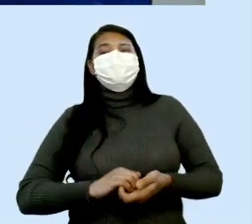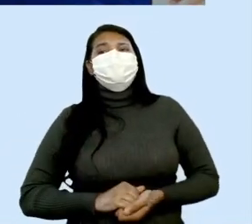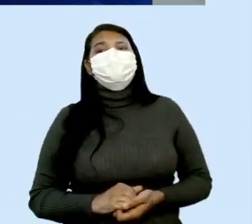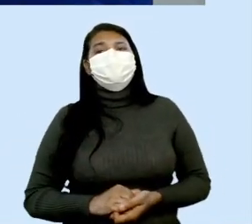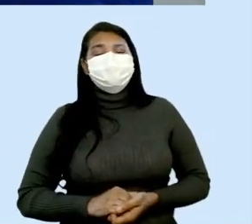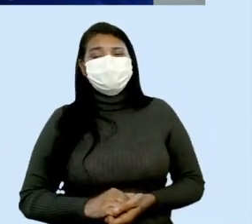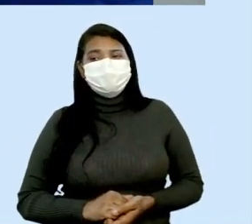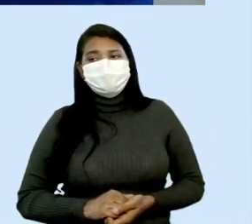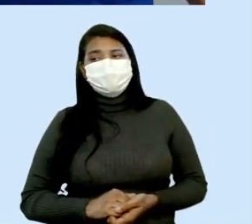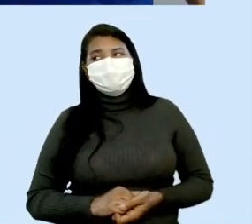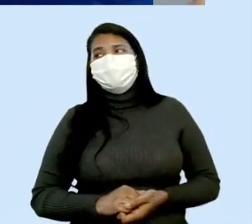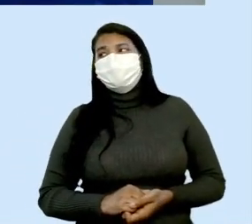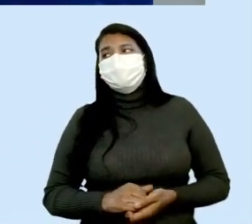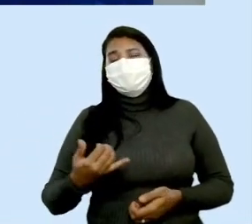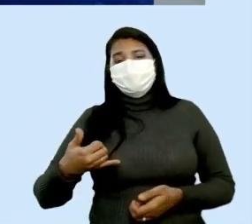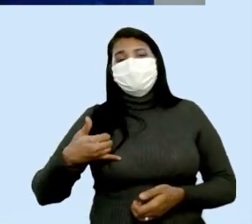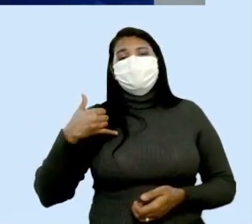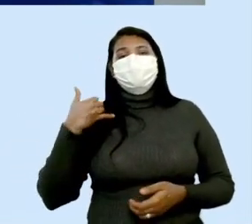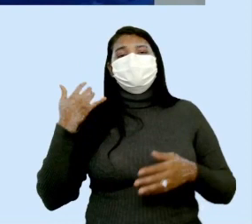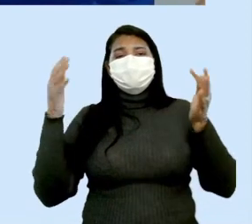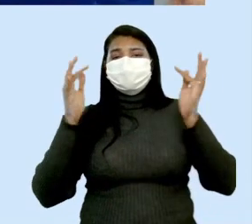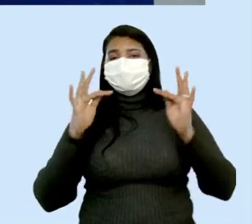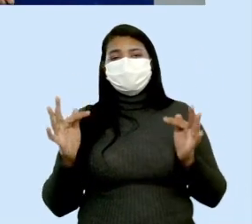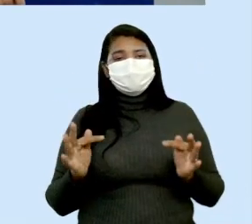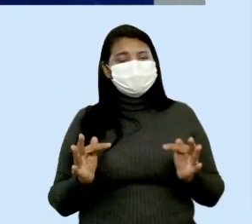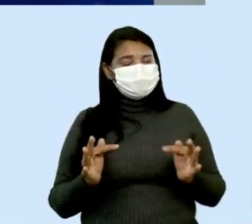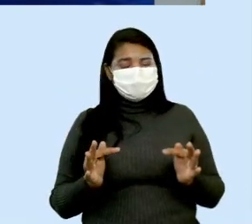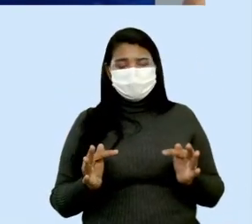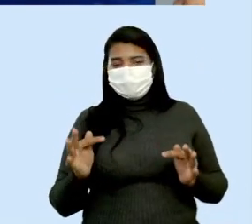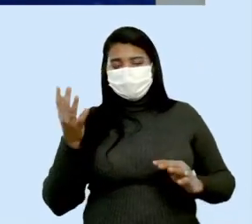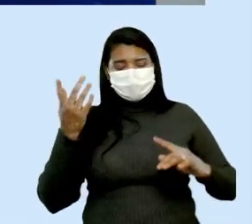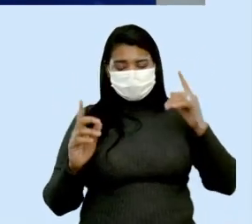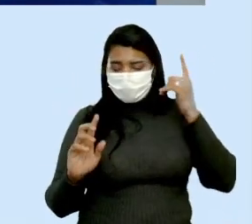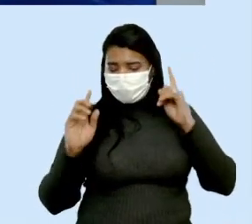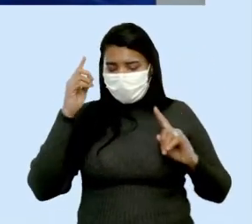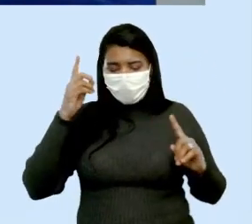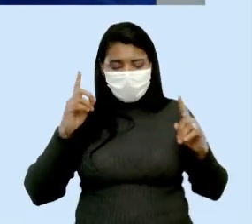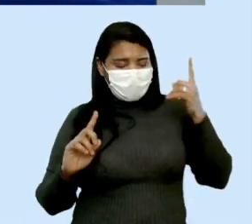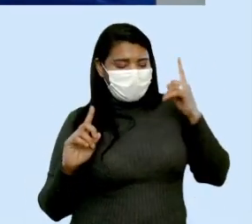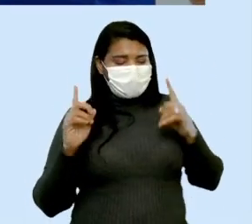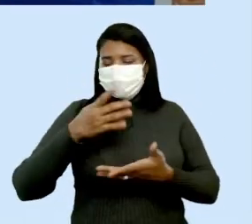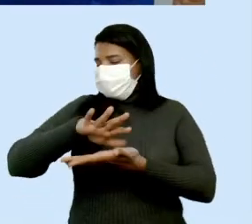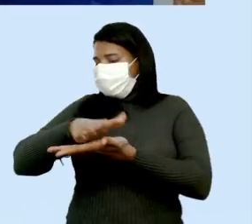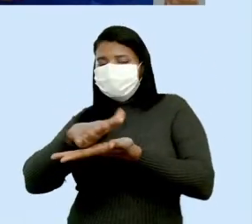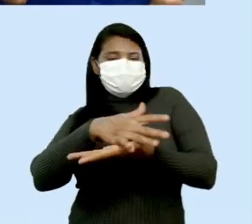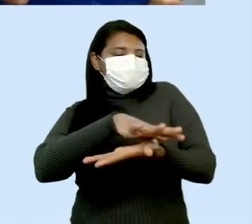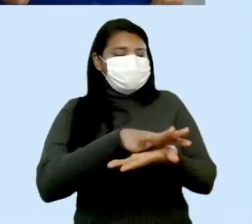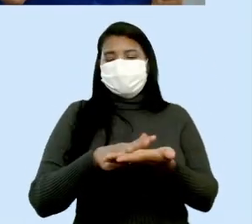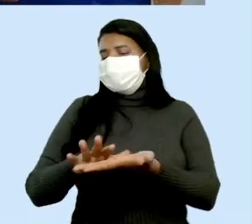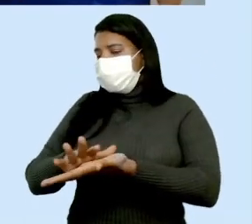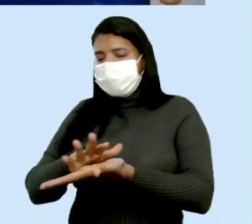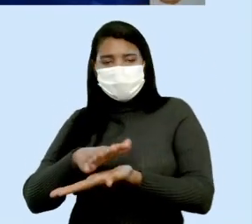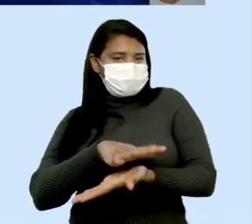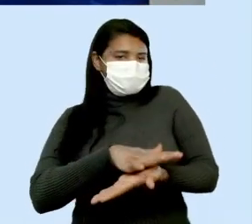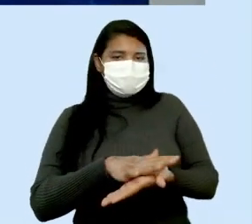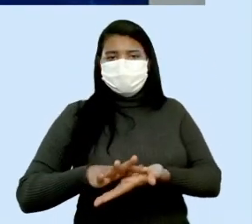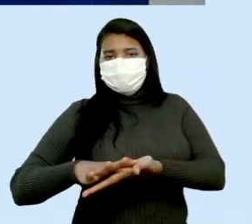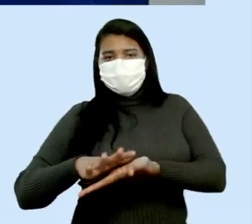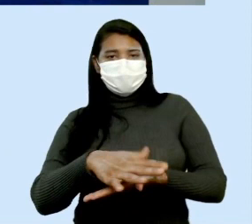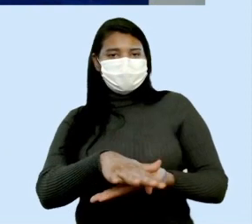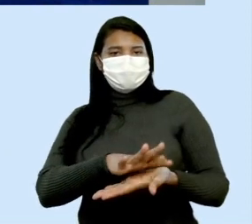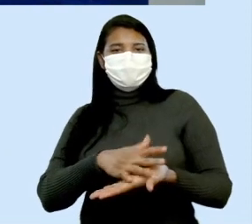Eles chegam lá muito empolgados pelo The Carnival, carnaval, samba, né, dançar o samba